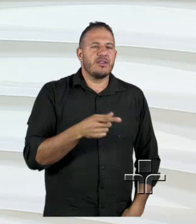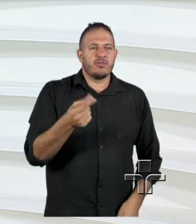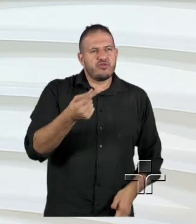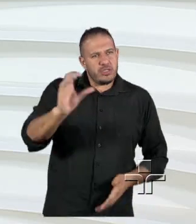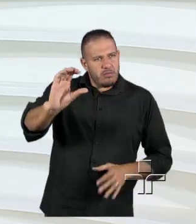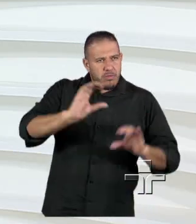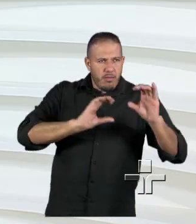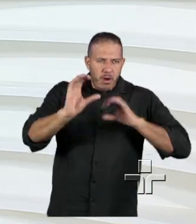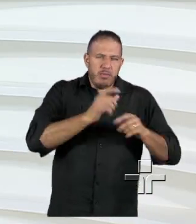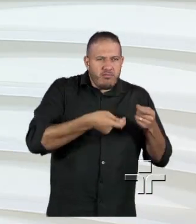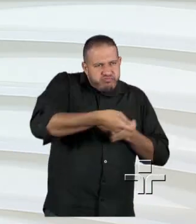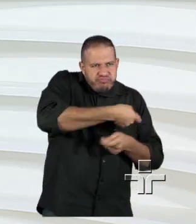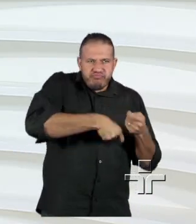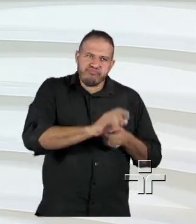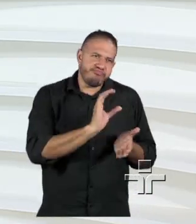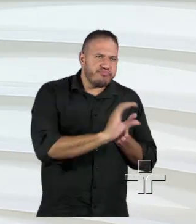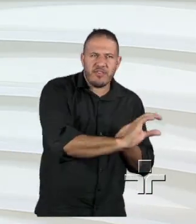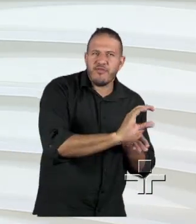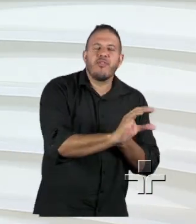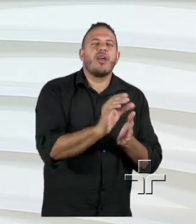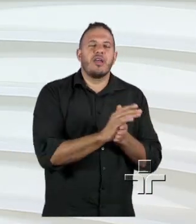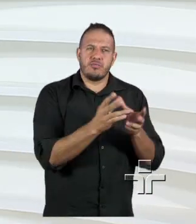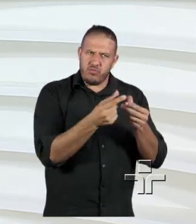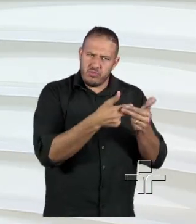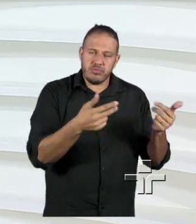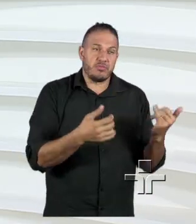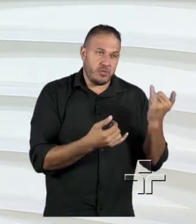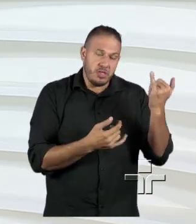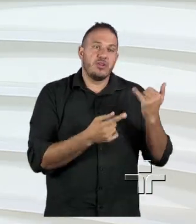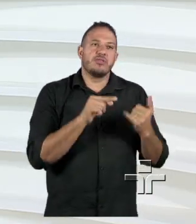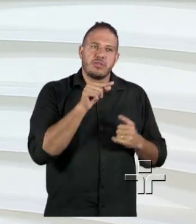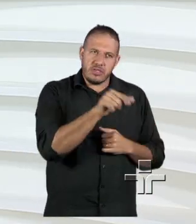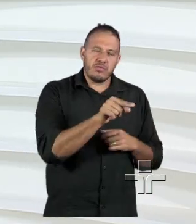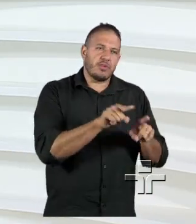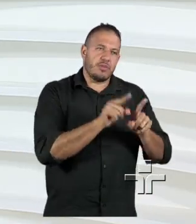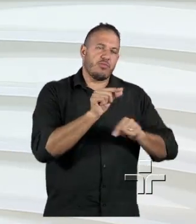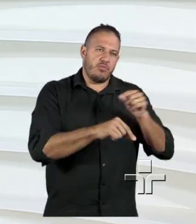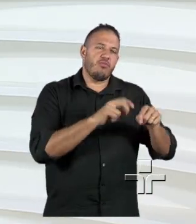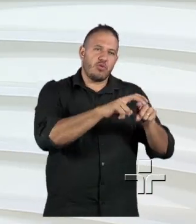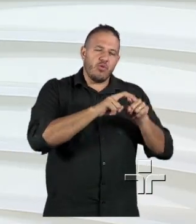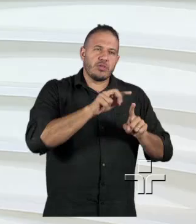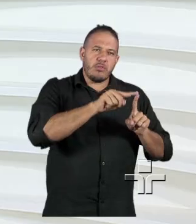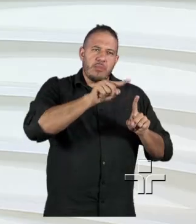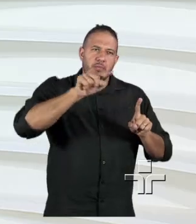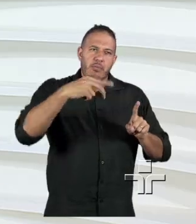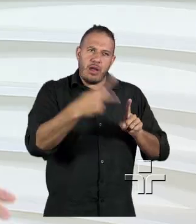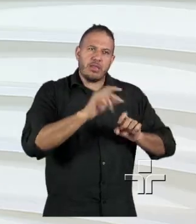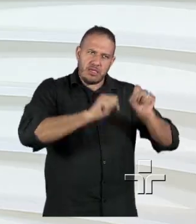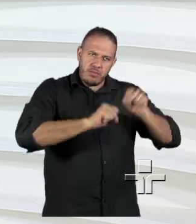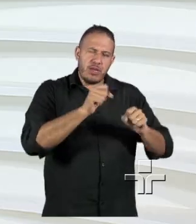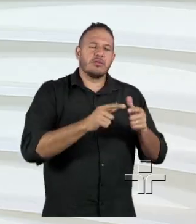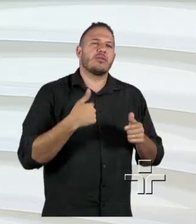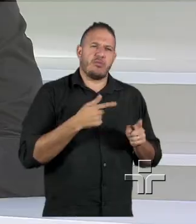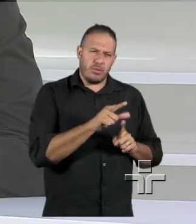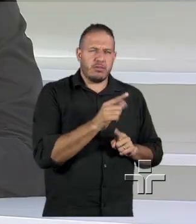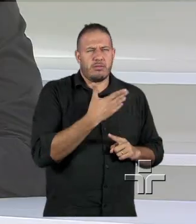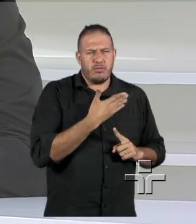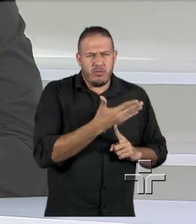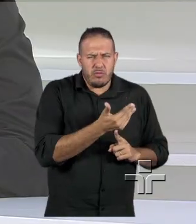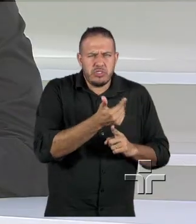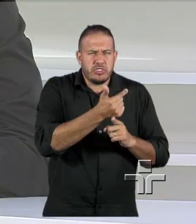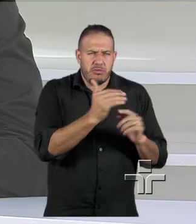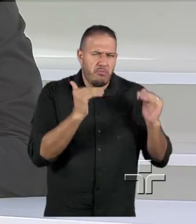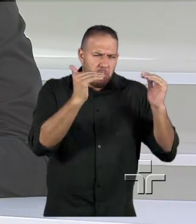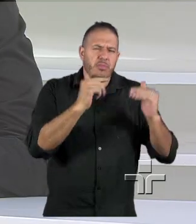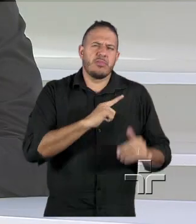maneira muito importante, uma parte muito relevante dos resultados da empresa nela mesma. Então a gente tem tecnologia de ponta, tem muita